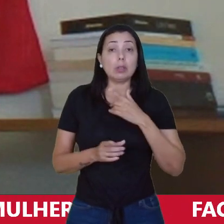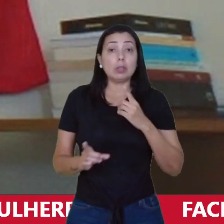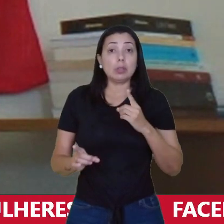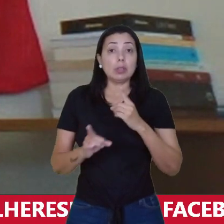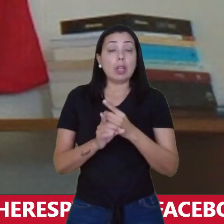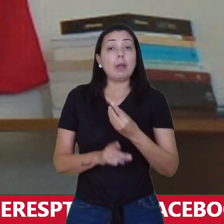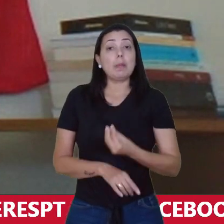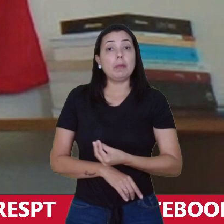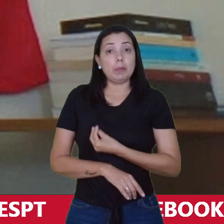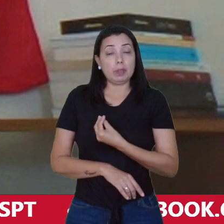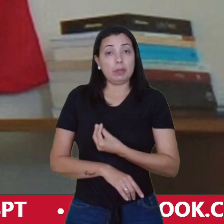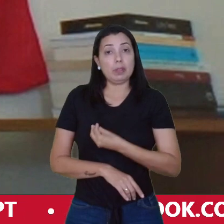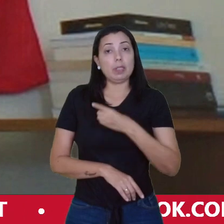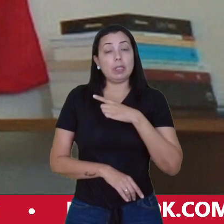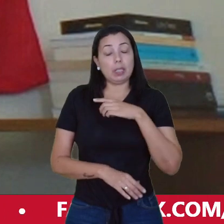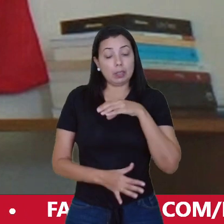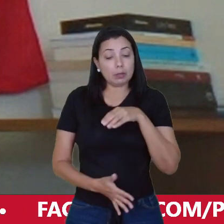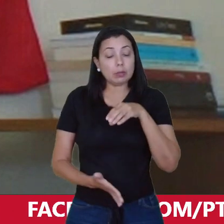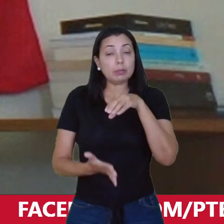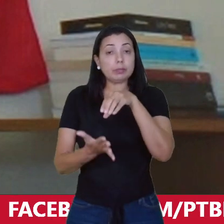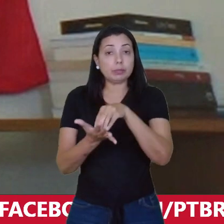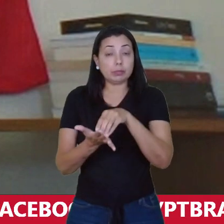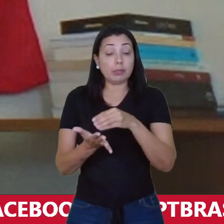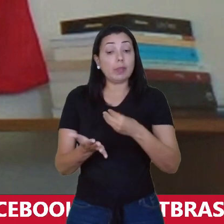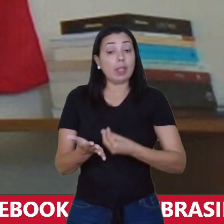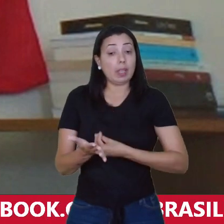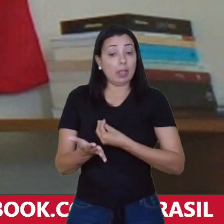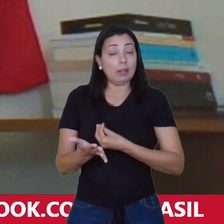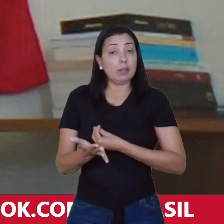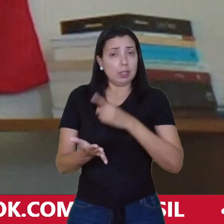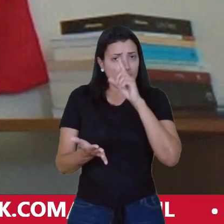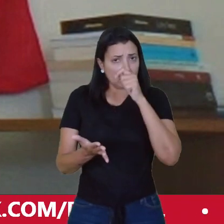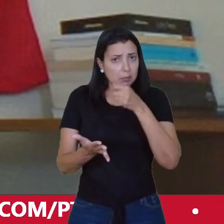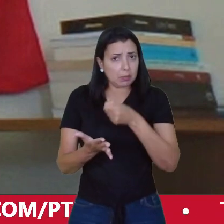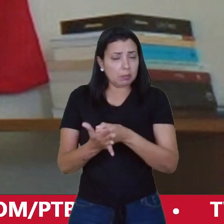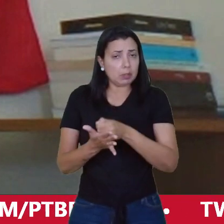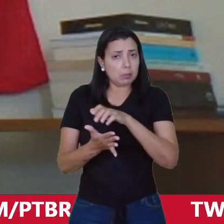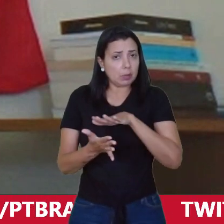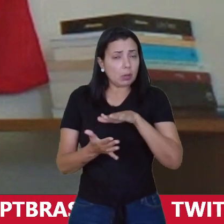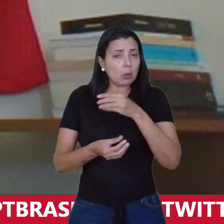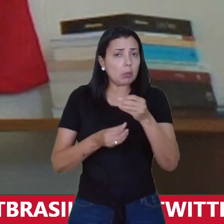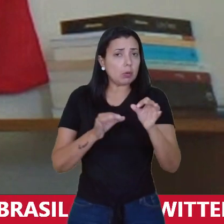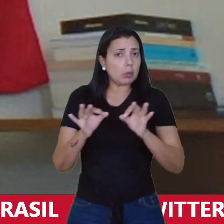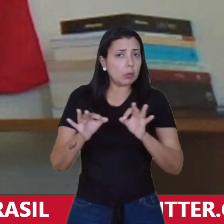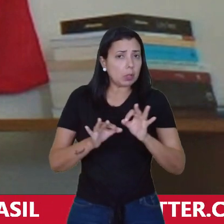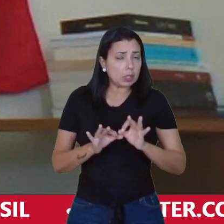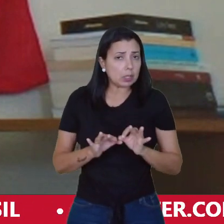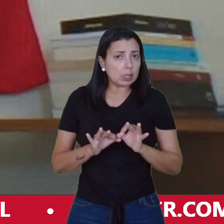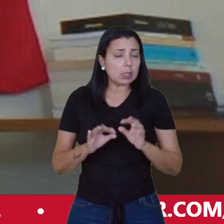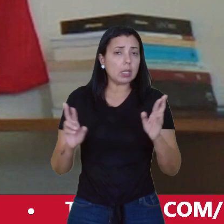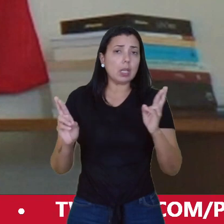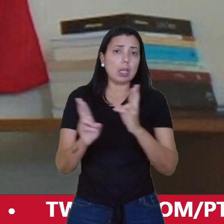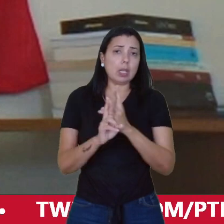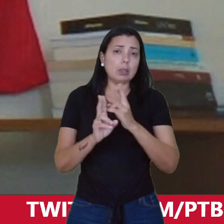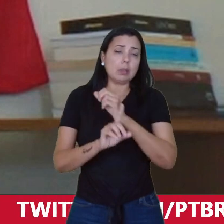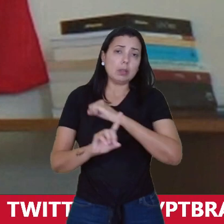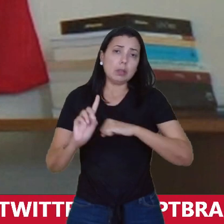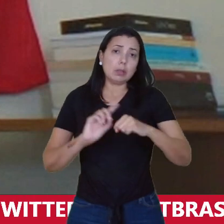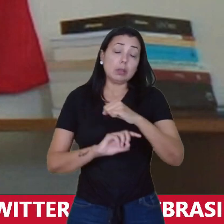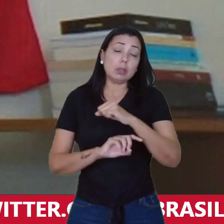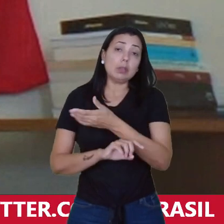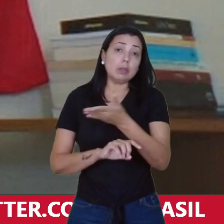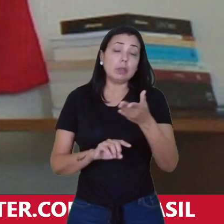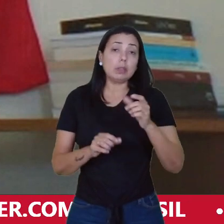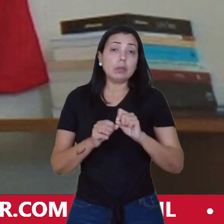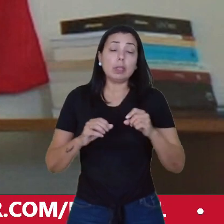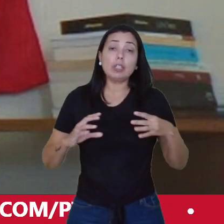é a vida que tem que estar no centro. É a vida que tem que ser determinante para como nós organizamos as relações sociais. E isso